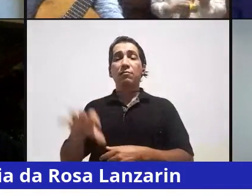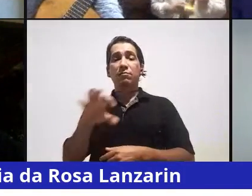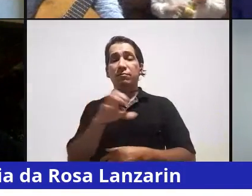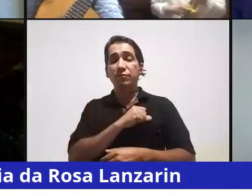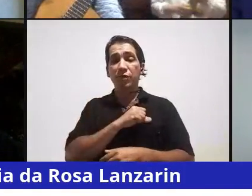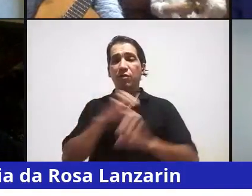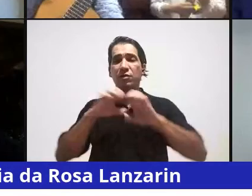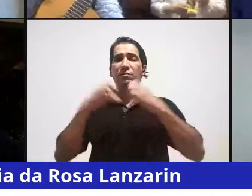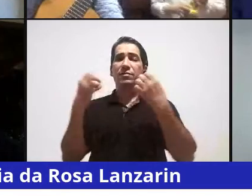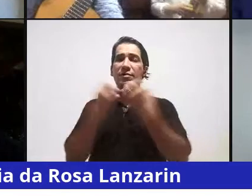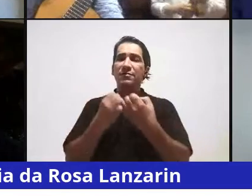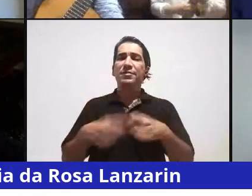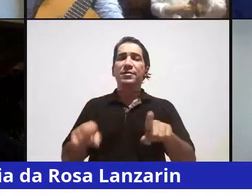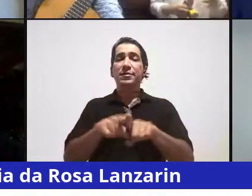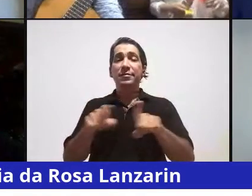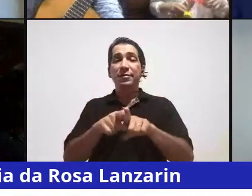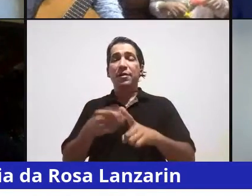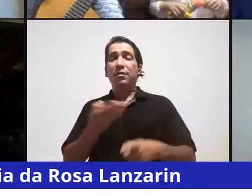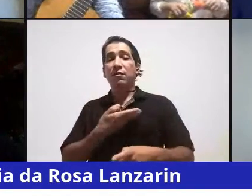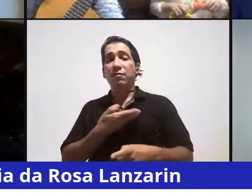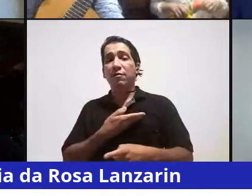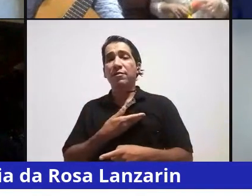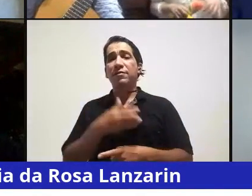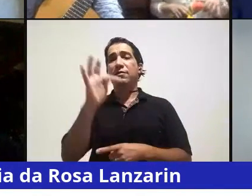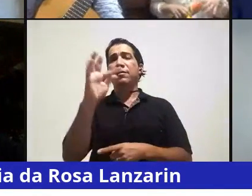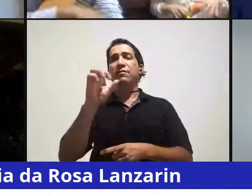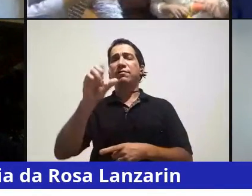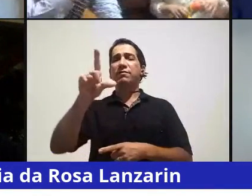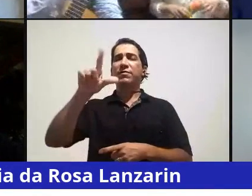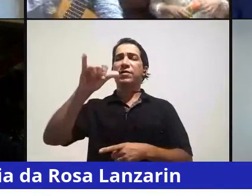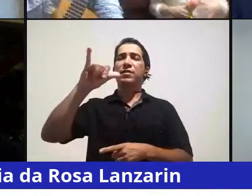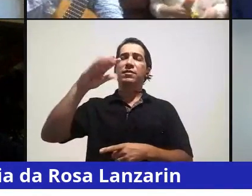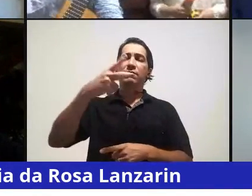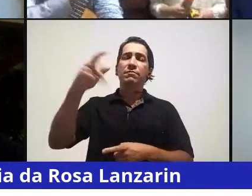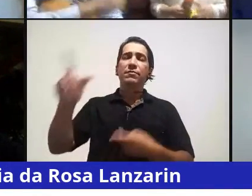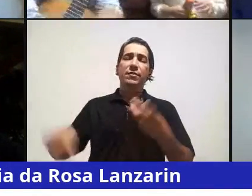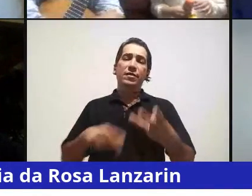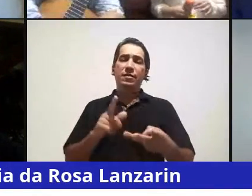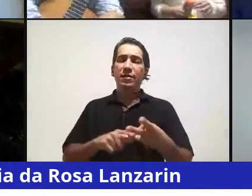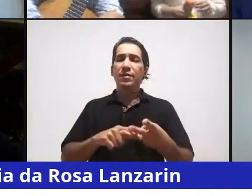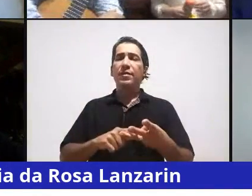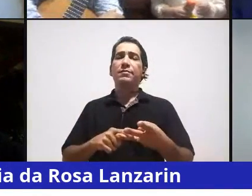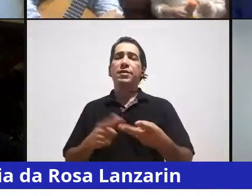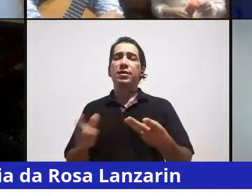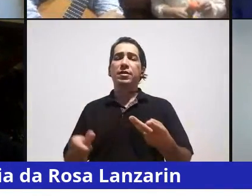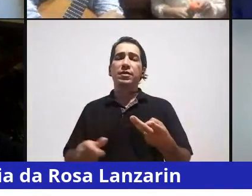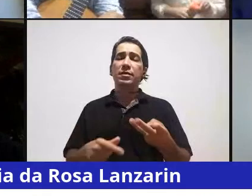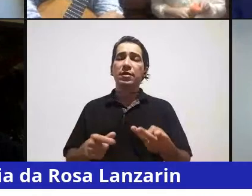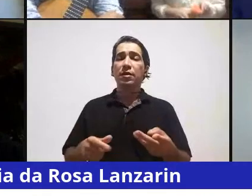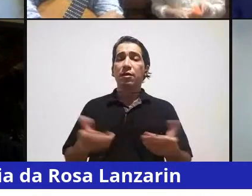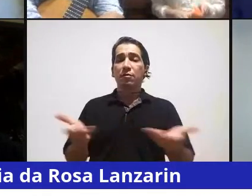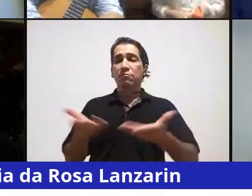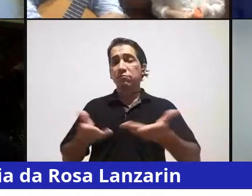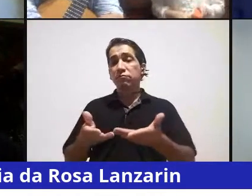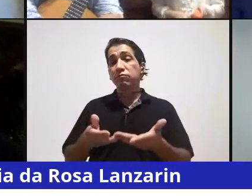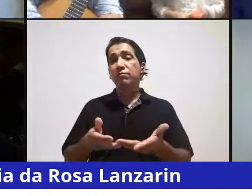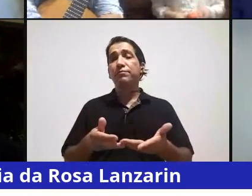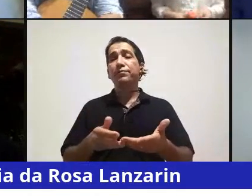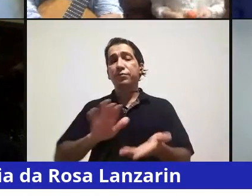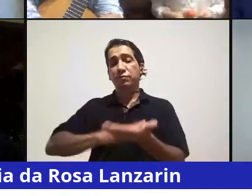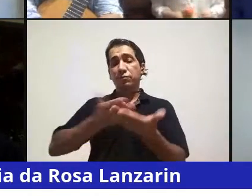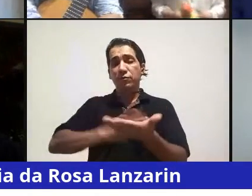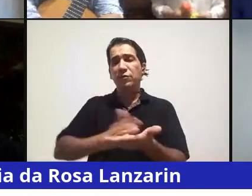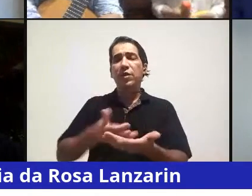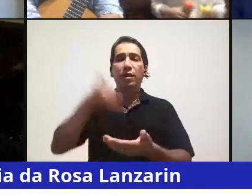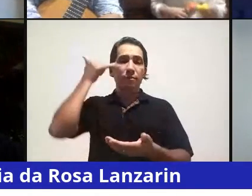Felipe, né, o coordenador de gestão acadêmica, do Joclar, nosso intérprete, trabalhando aqui conosco hoje, agradecer